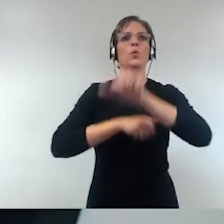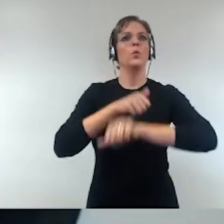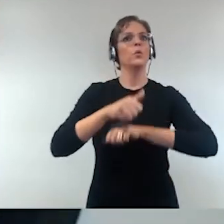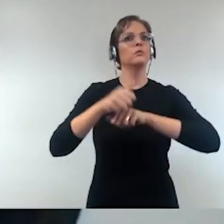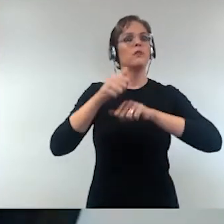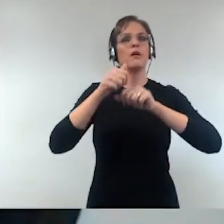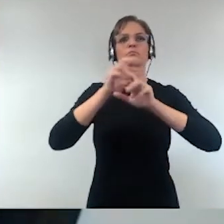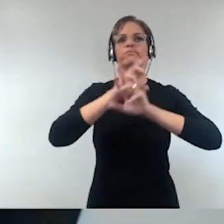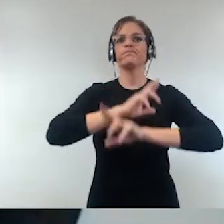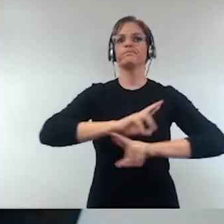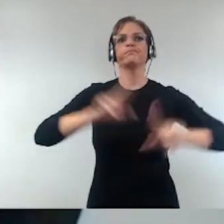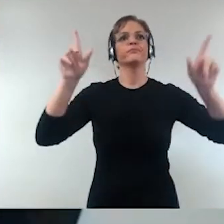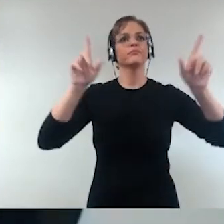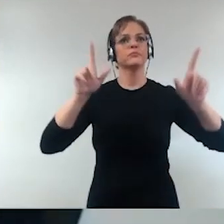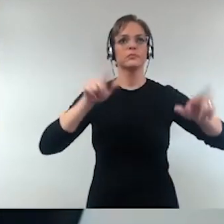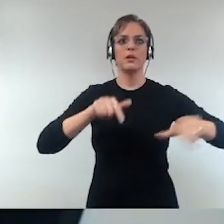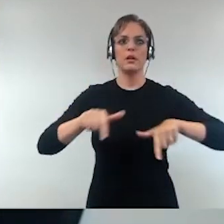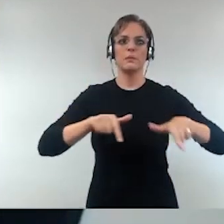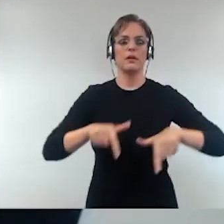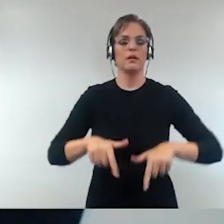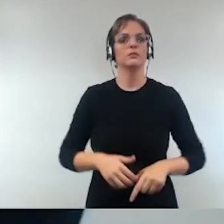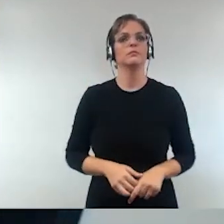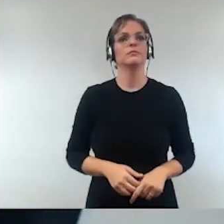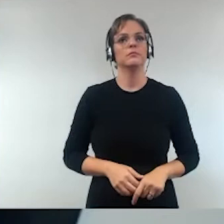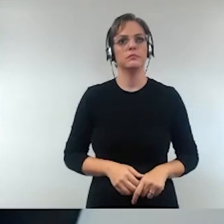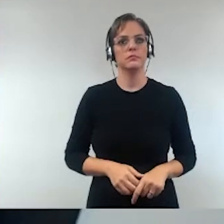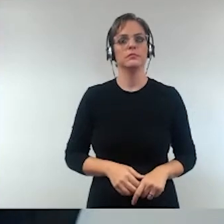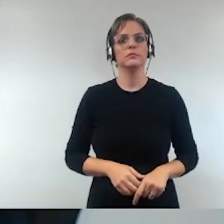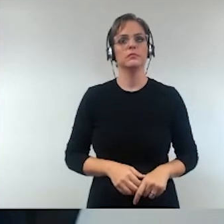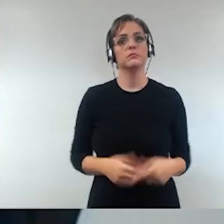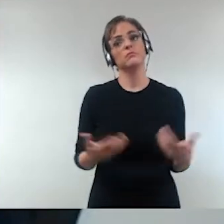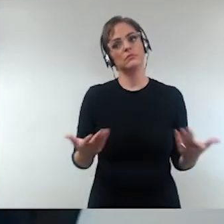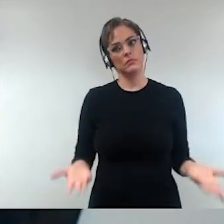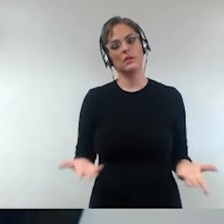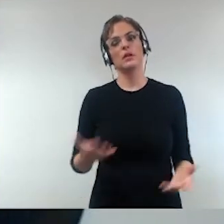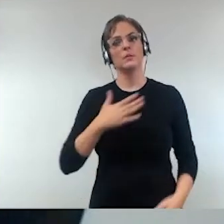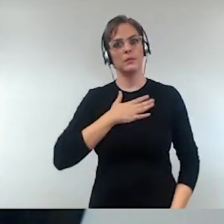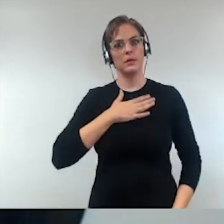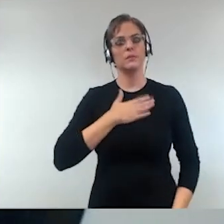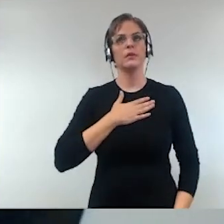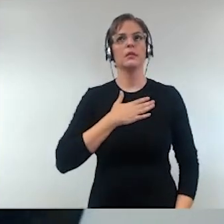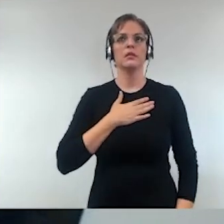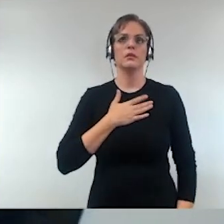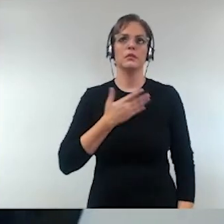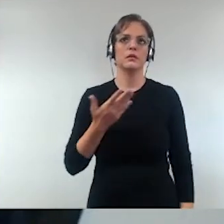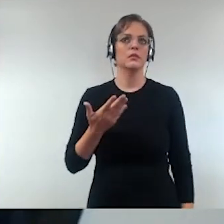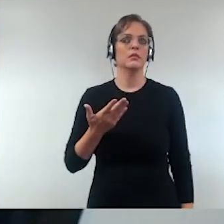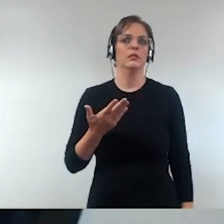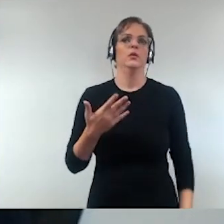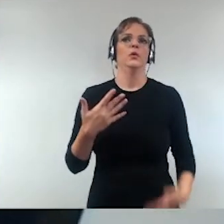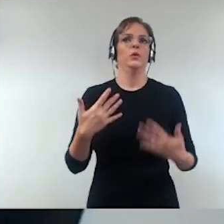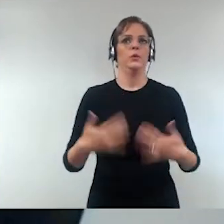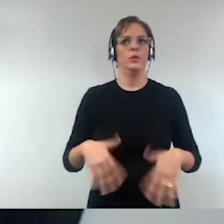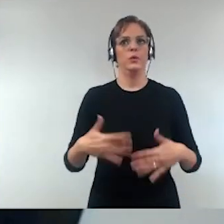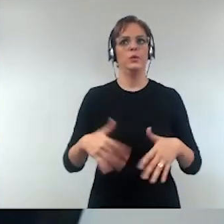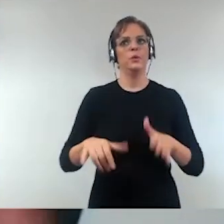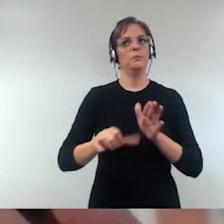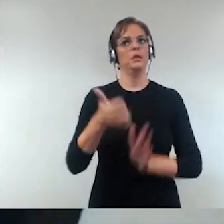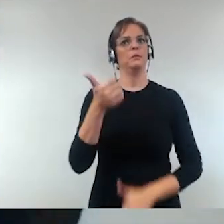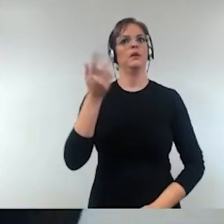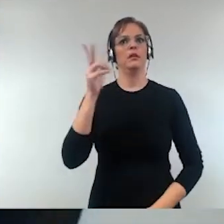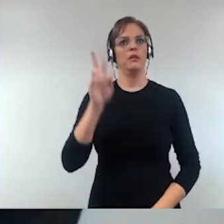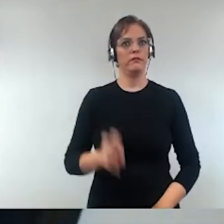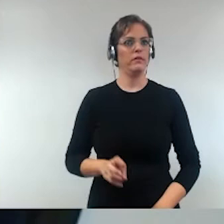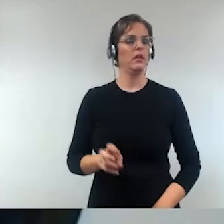trabalho. É claro que, certamente, no meu modo de ver, é a primeira vez com que nós, né, do